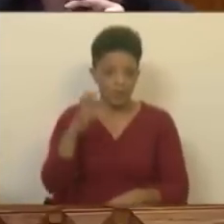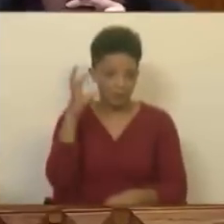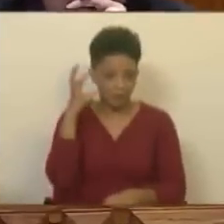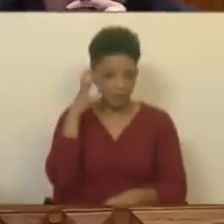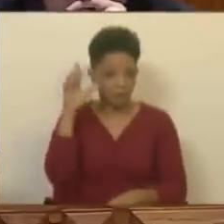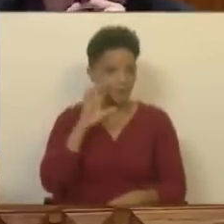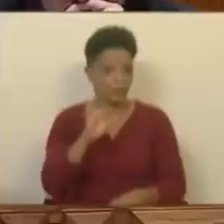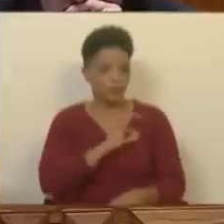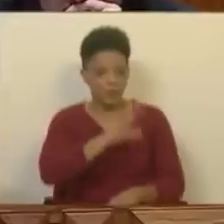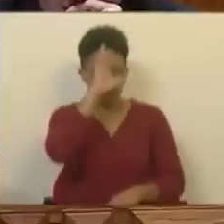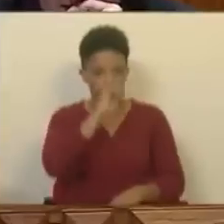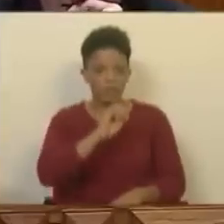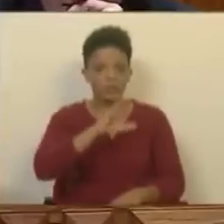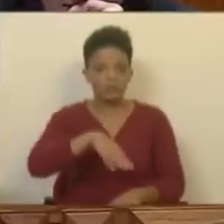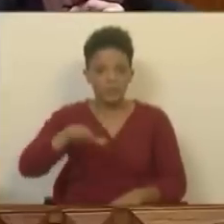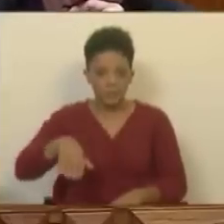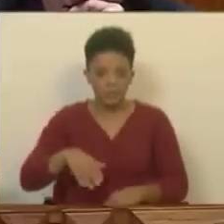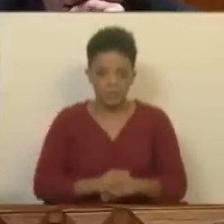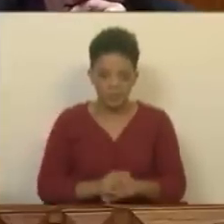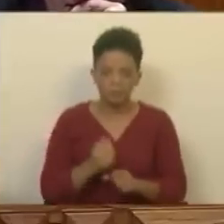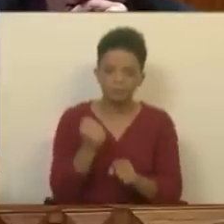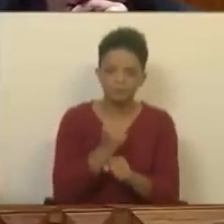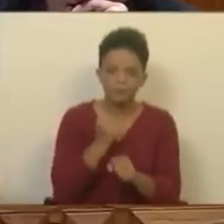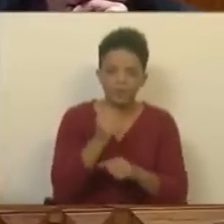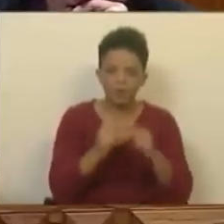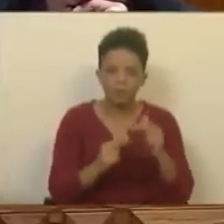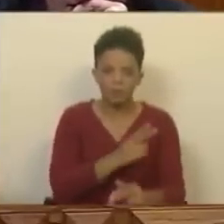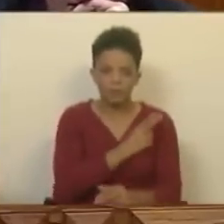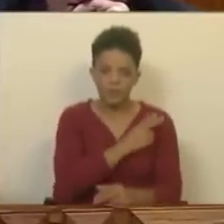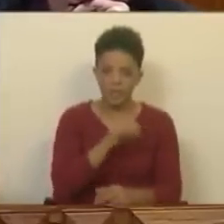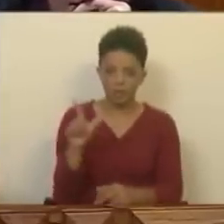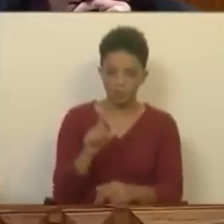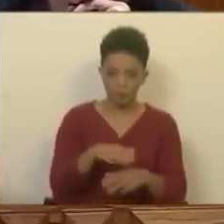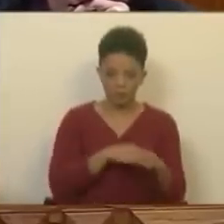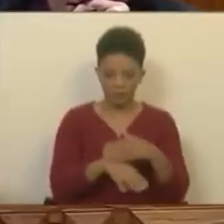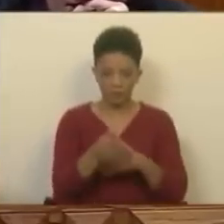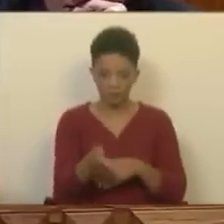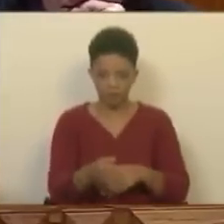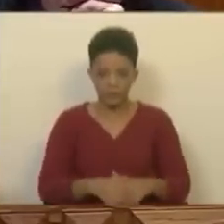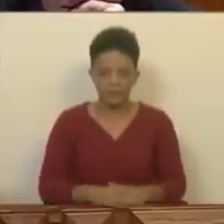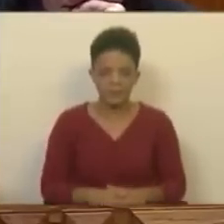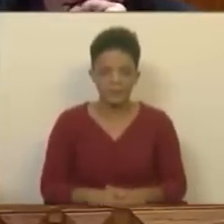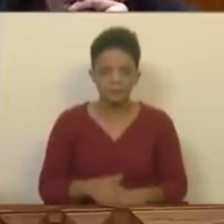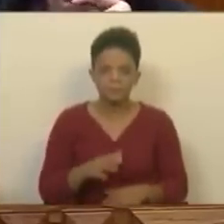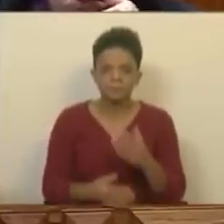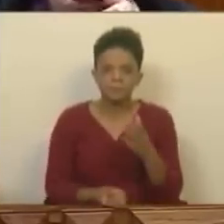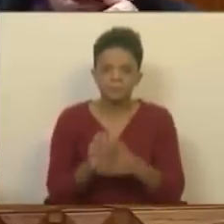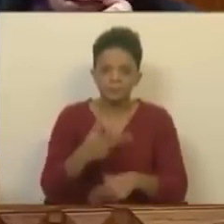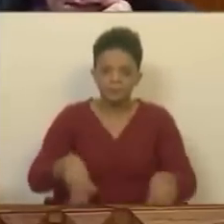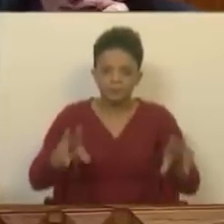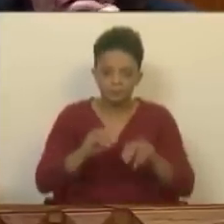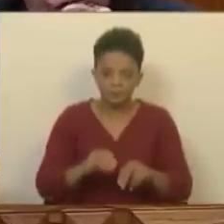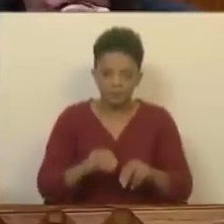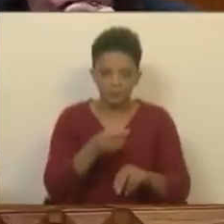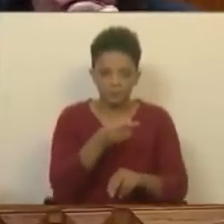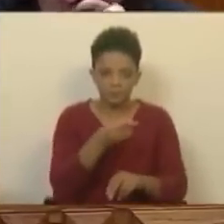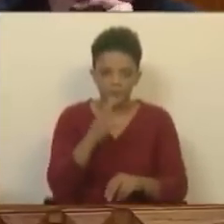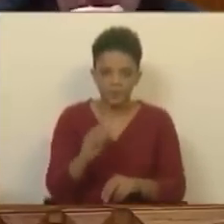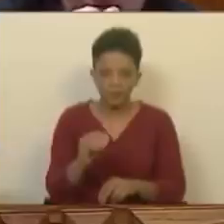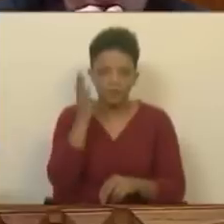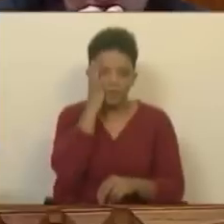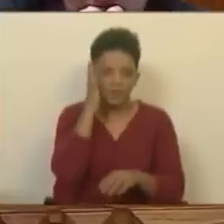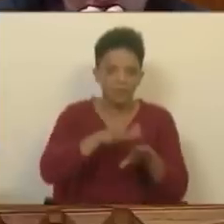tarde com a senhora ministra da ciência numa obras vou estar realizar para criar novos 910